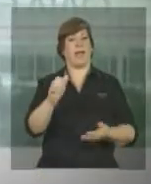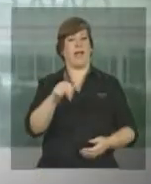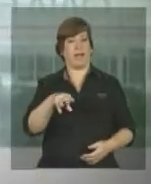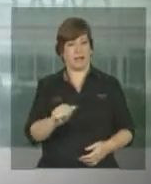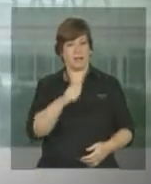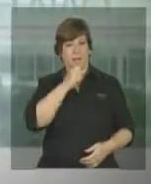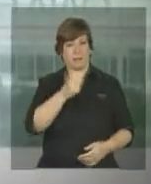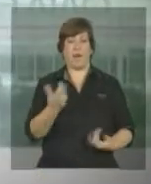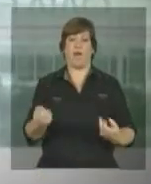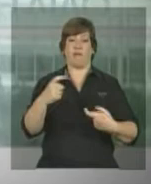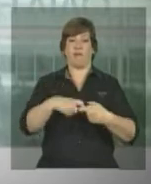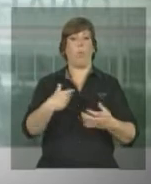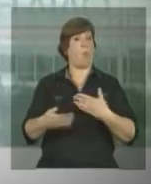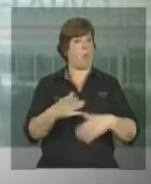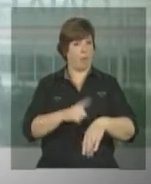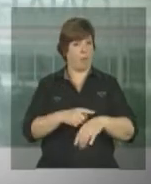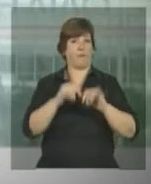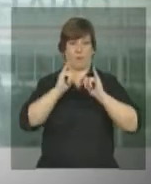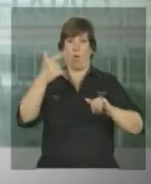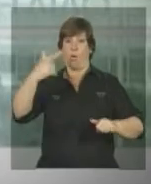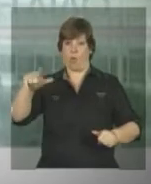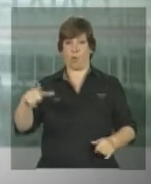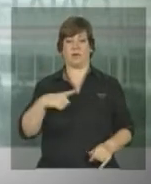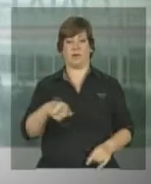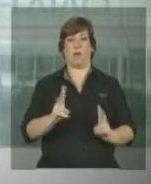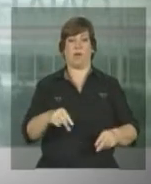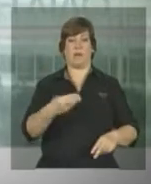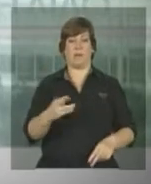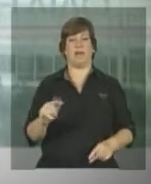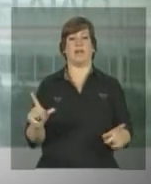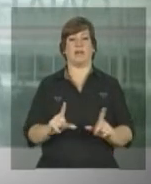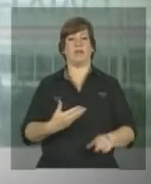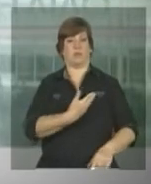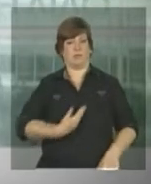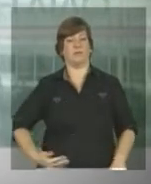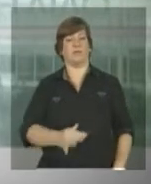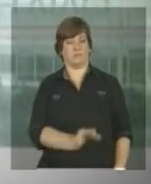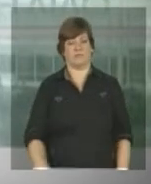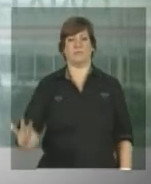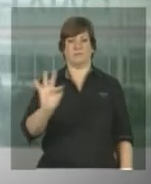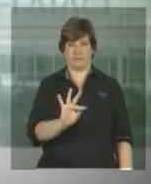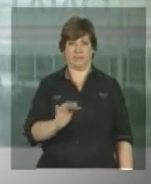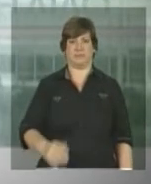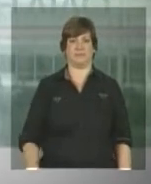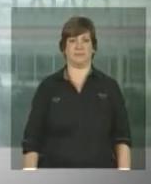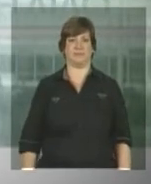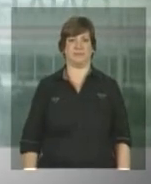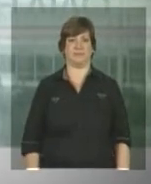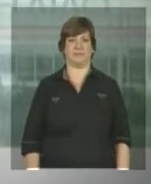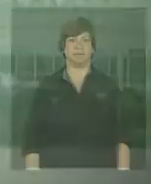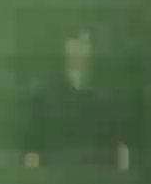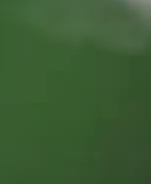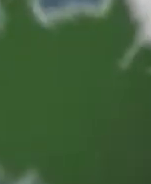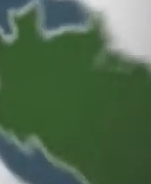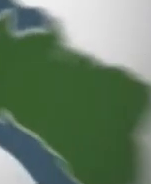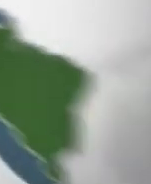Ana. Nós voltamos a qualquer momento com outras informações. Continue com a gente, a NBR e a TV do Governo Federal.